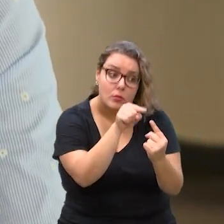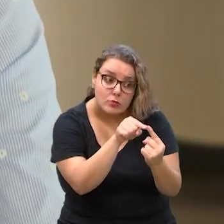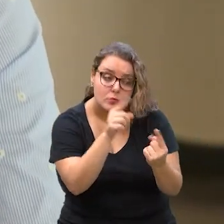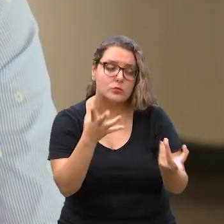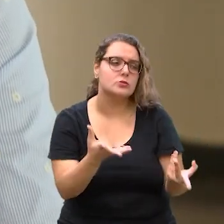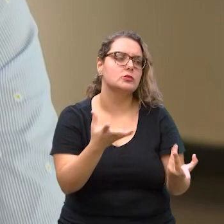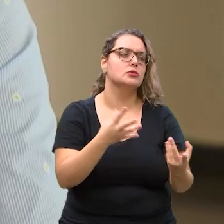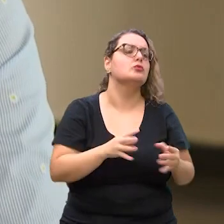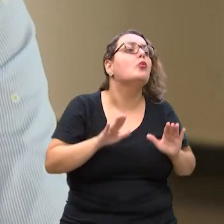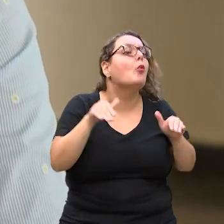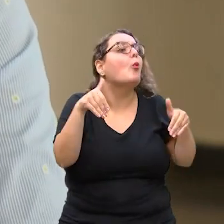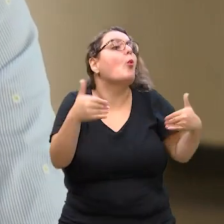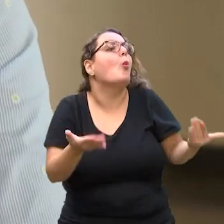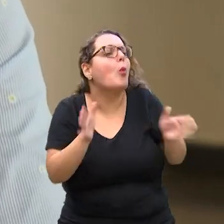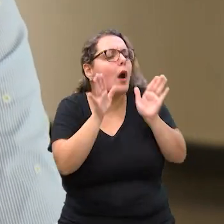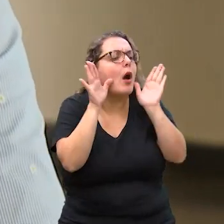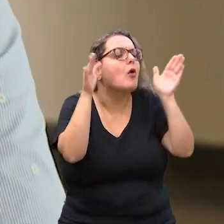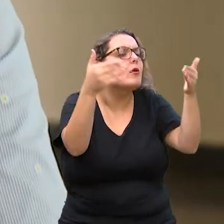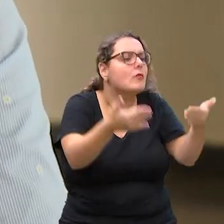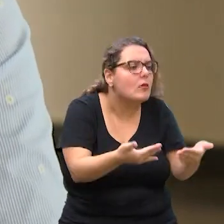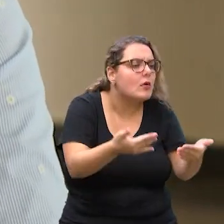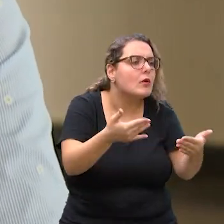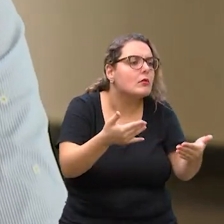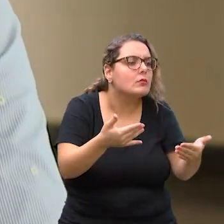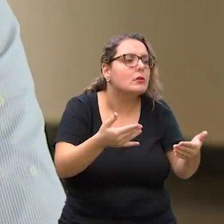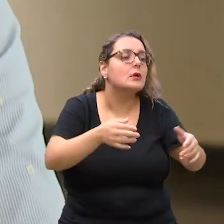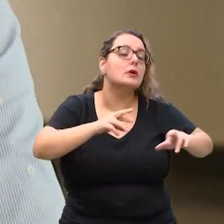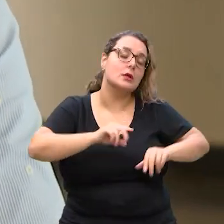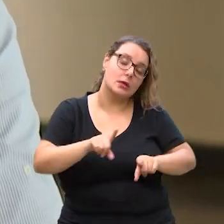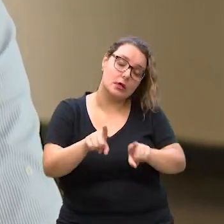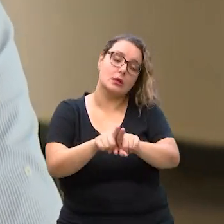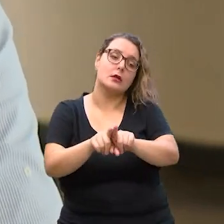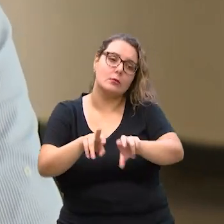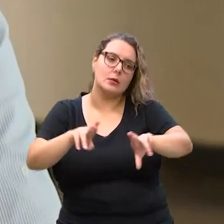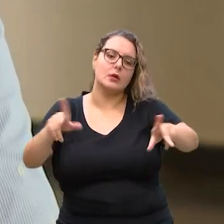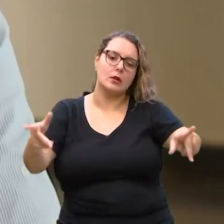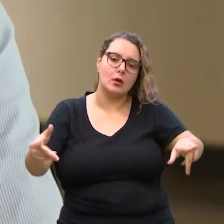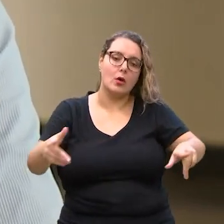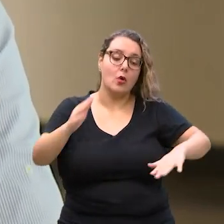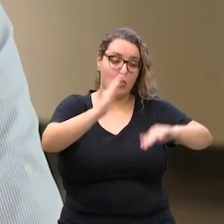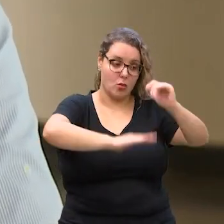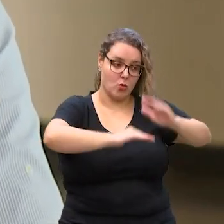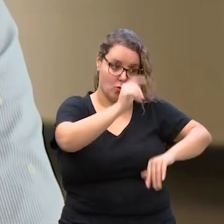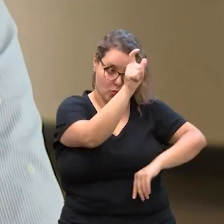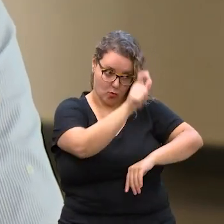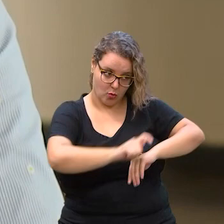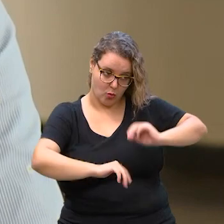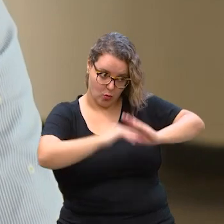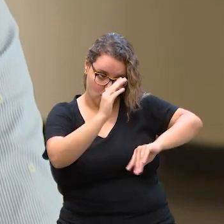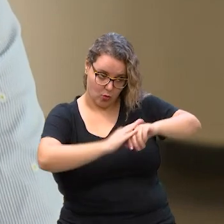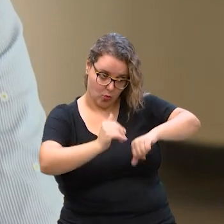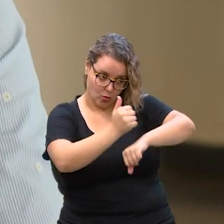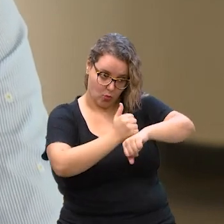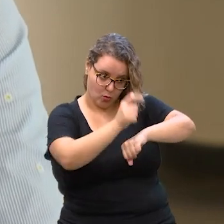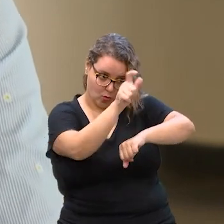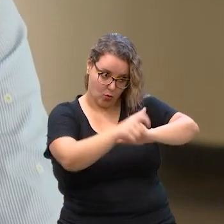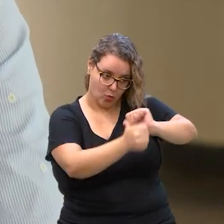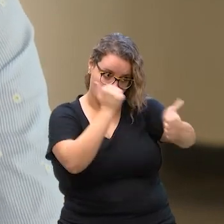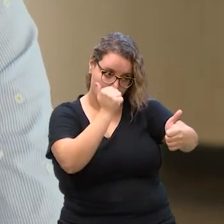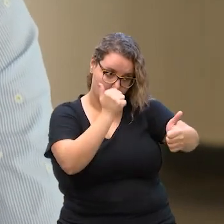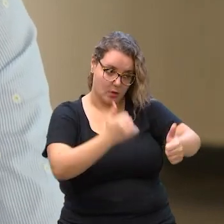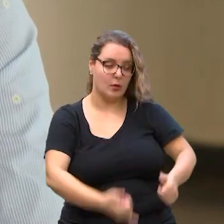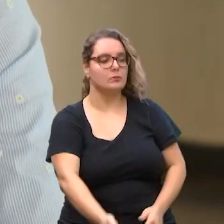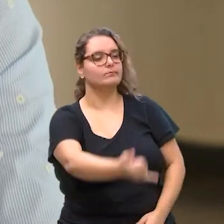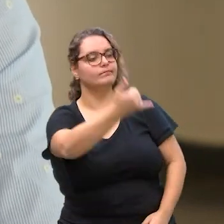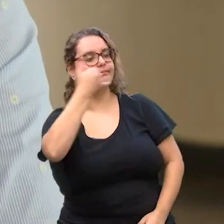tem o outro lado quando é o atleta que nos contata. Então eu senti a necessidade de ter um acompanhamento psicológico. E aí